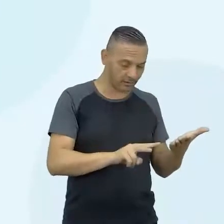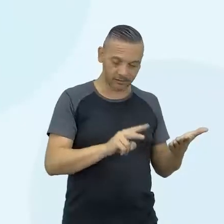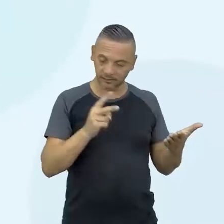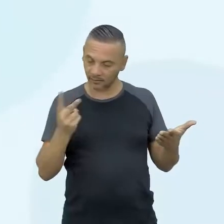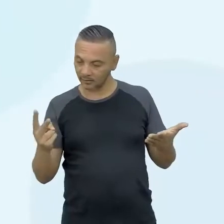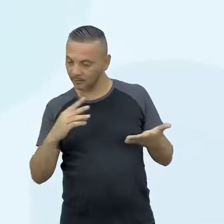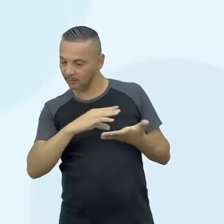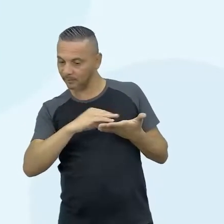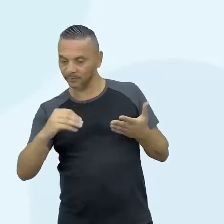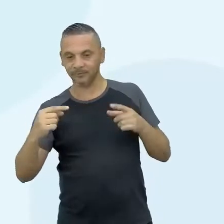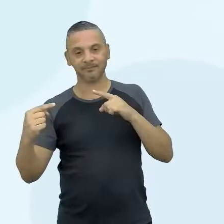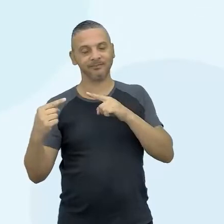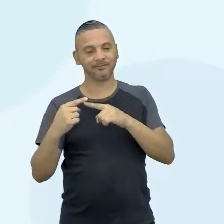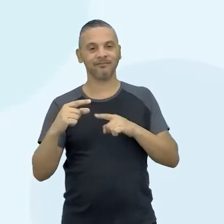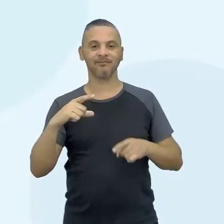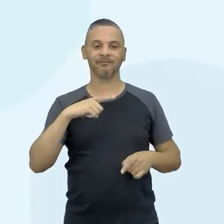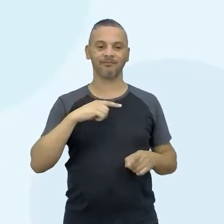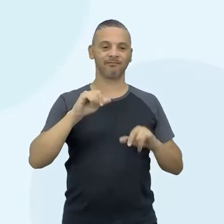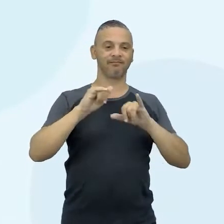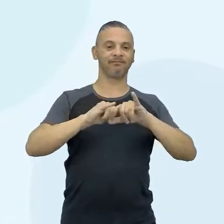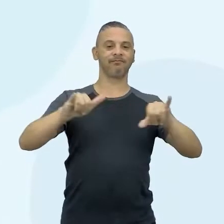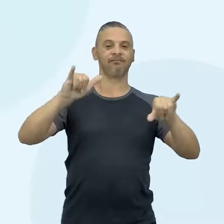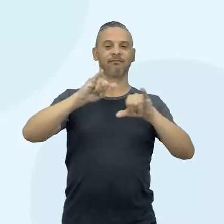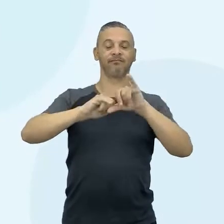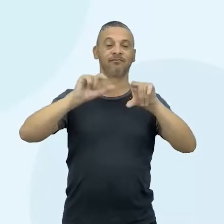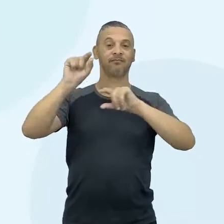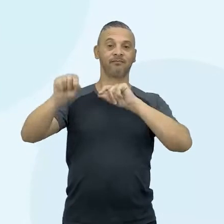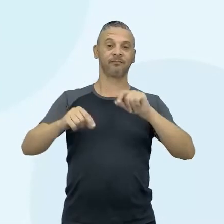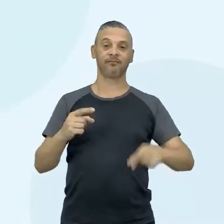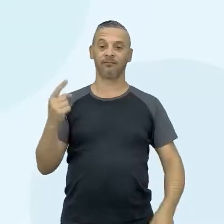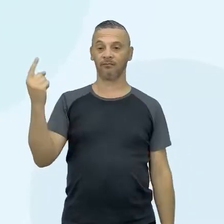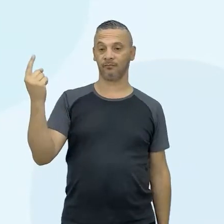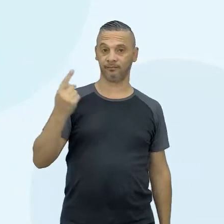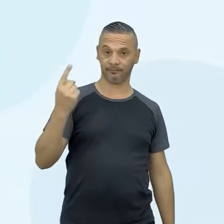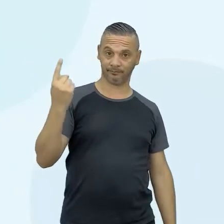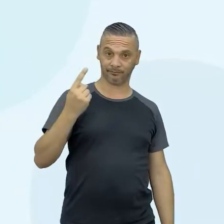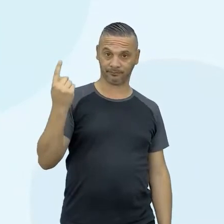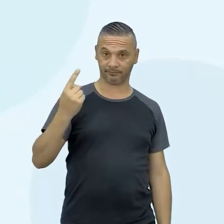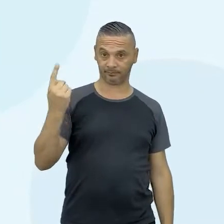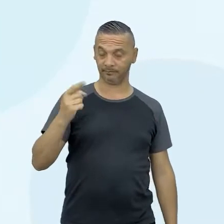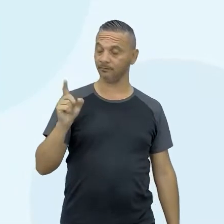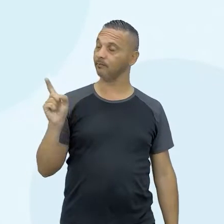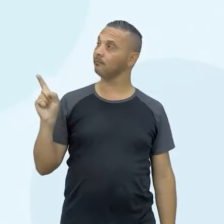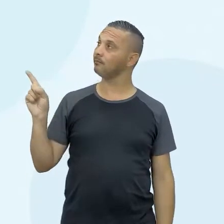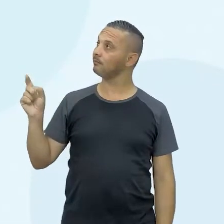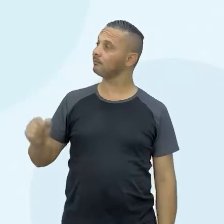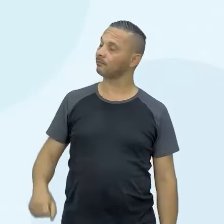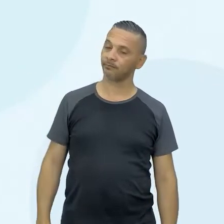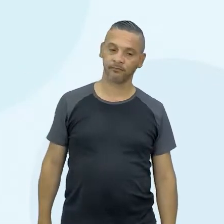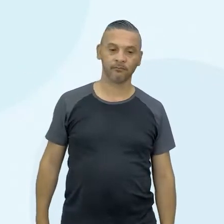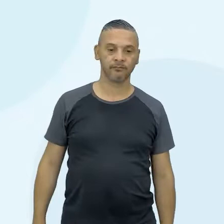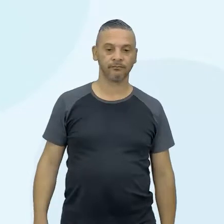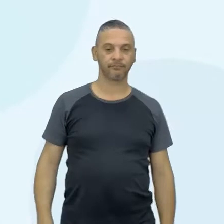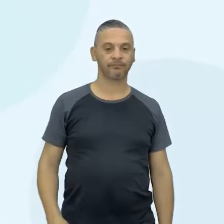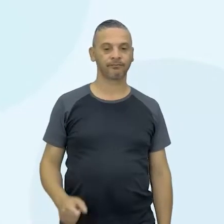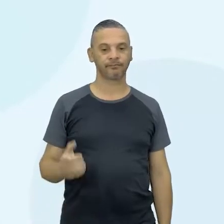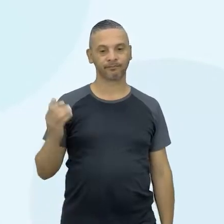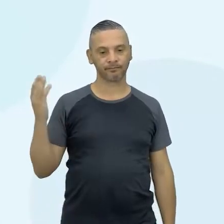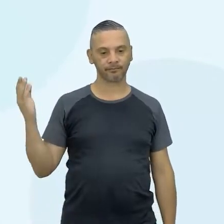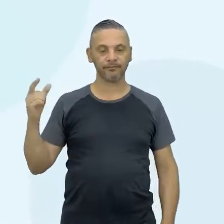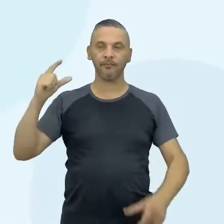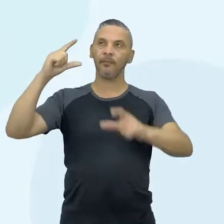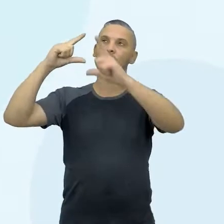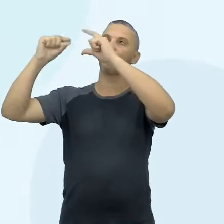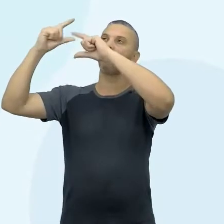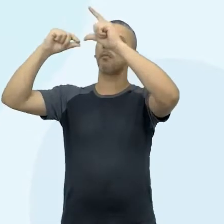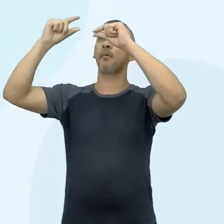e imaginar a propaganda do que poderia ser. Por exemplo, a primeira é o Feliz, que eu gosto muito, o Céu Estrelado do